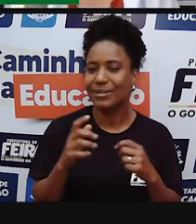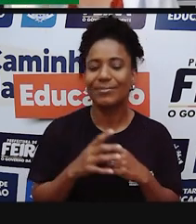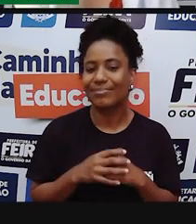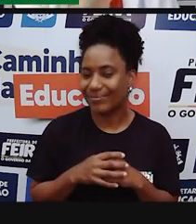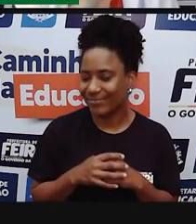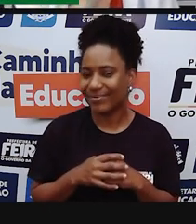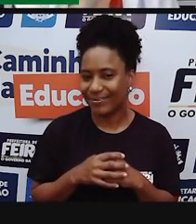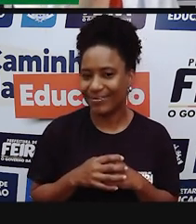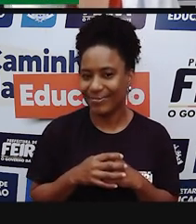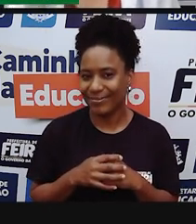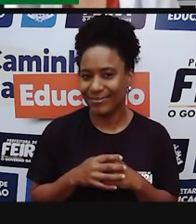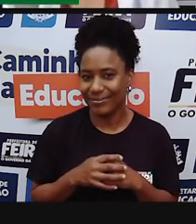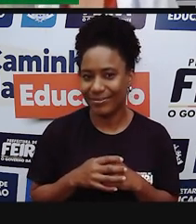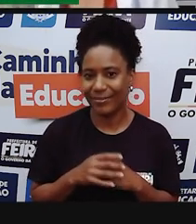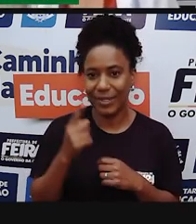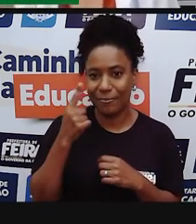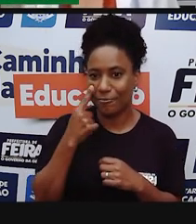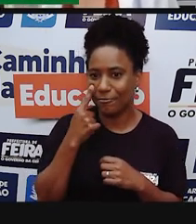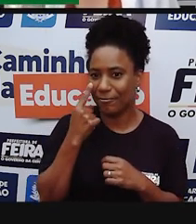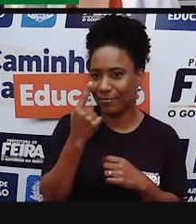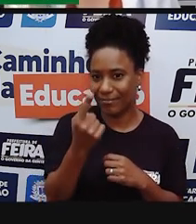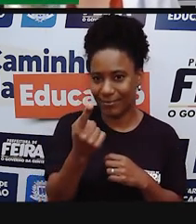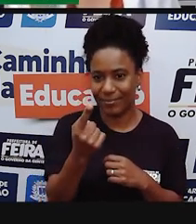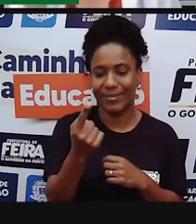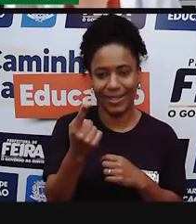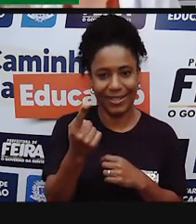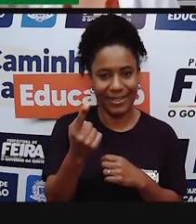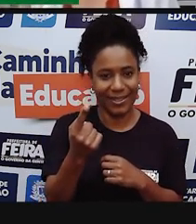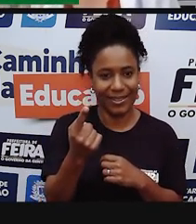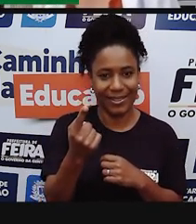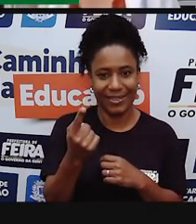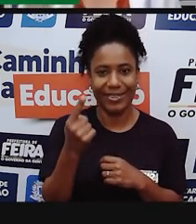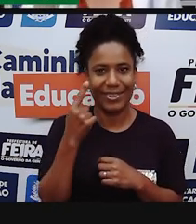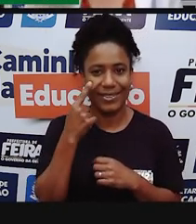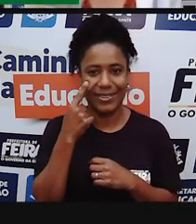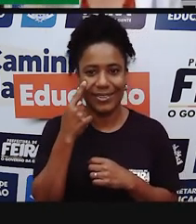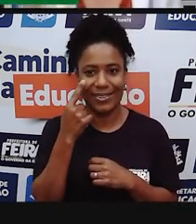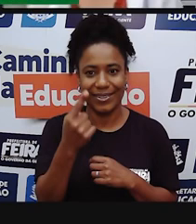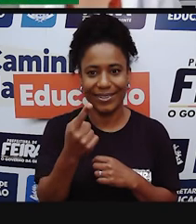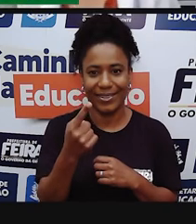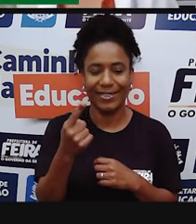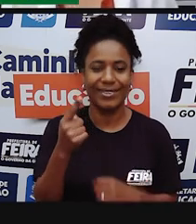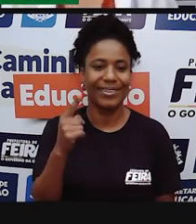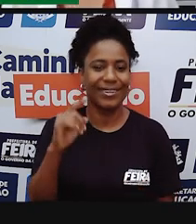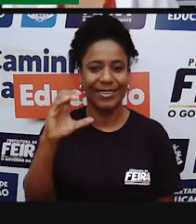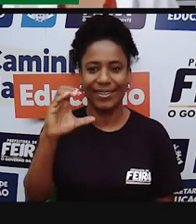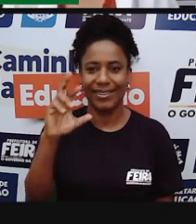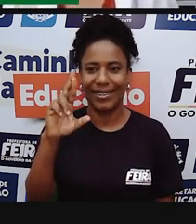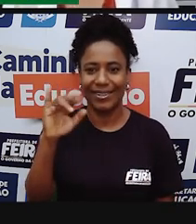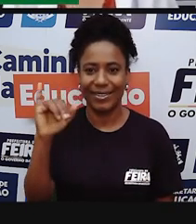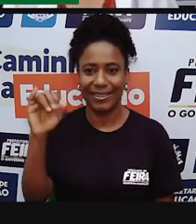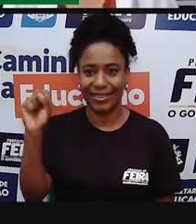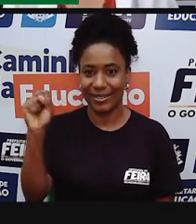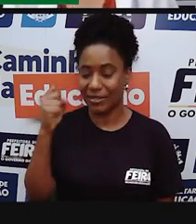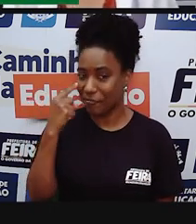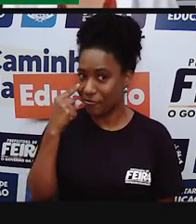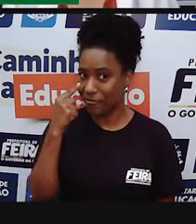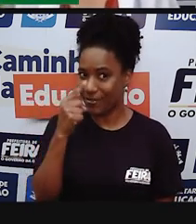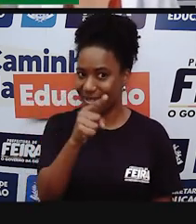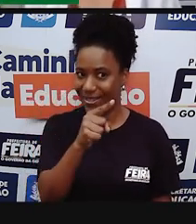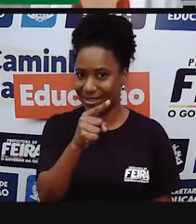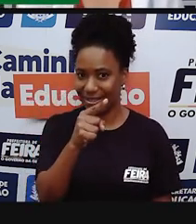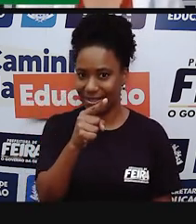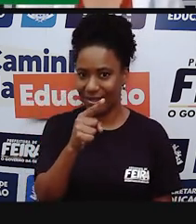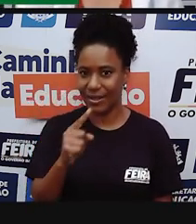she's Crazy observe e a imagem de crise está longe de quem está apresentando